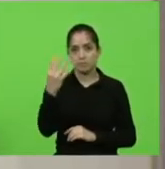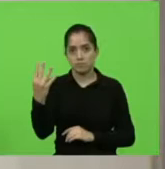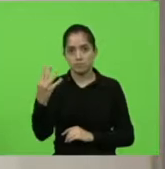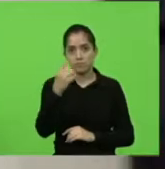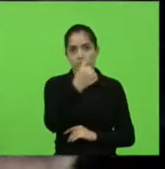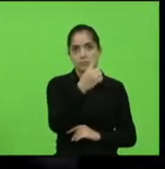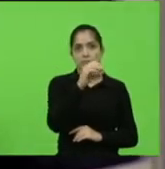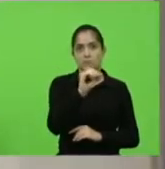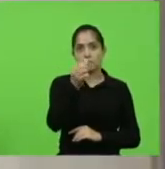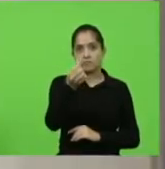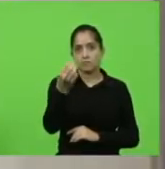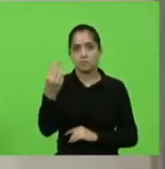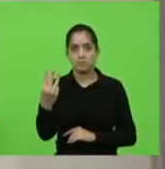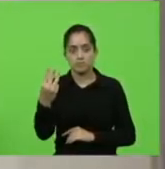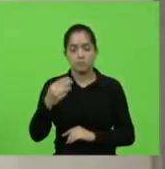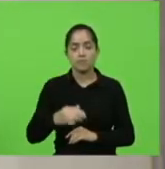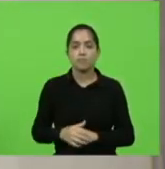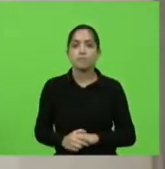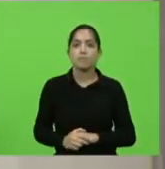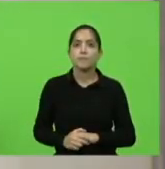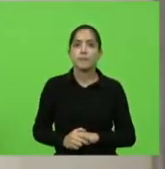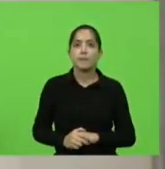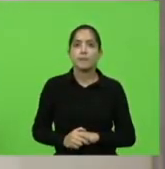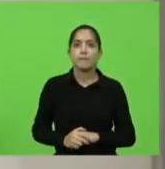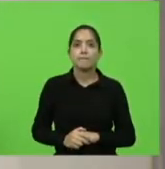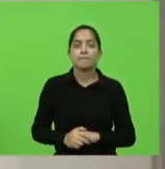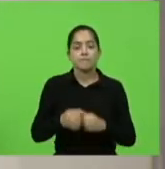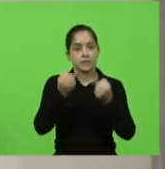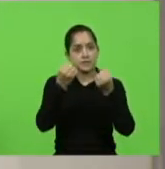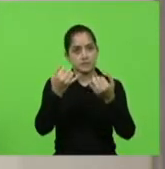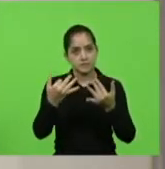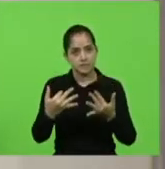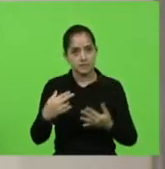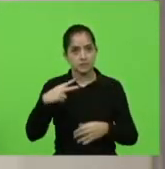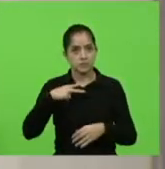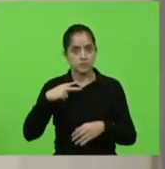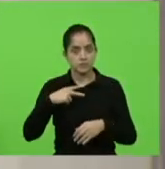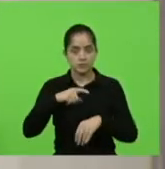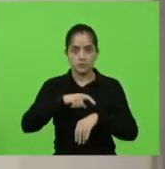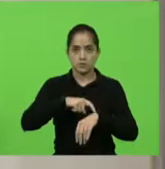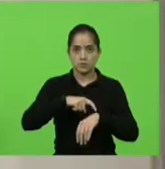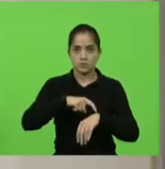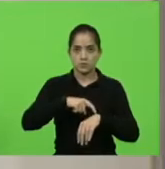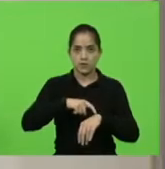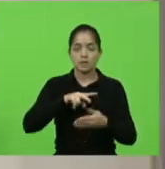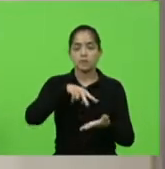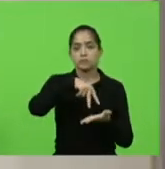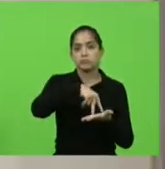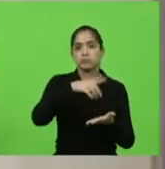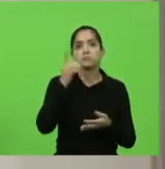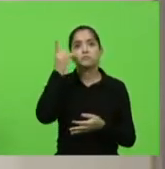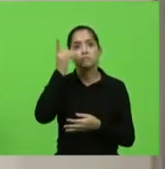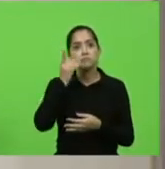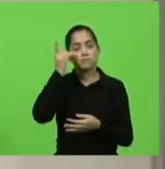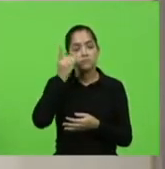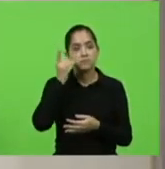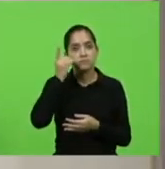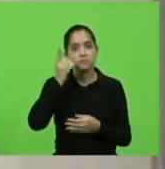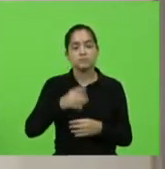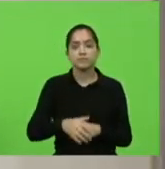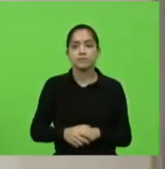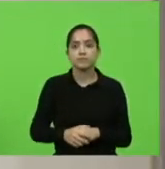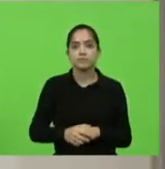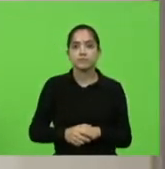a 1063/2021. Explicações pessoais. Fizeram uso da palavra os senhores